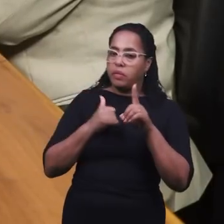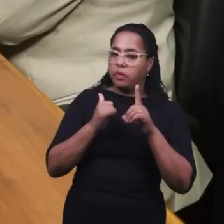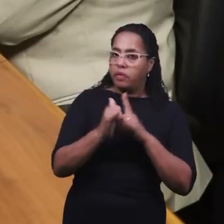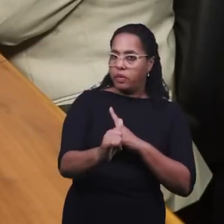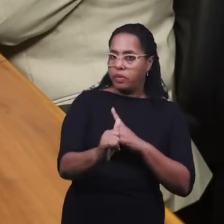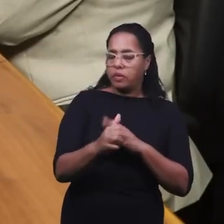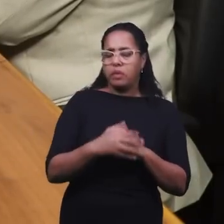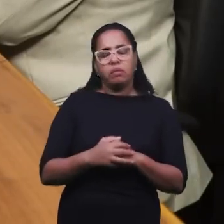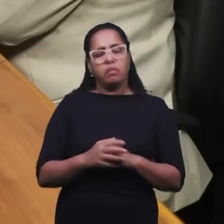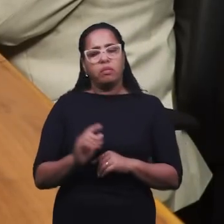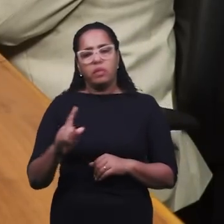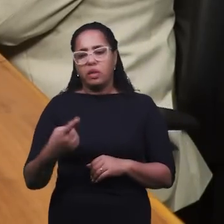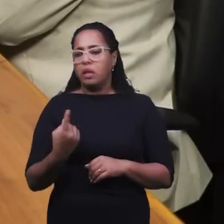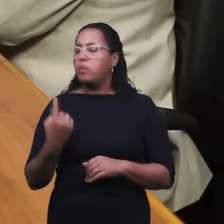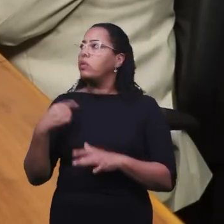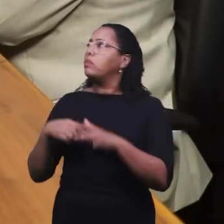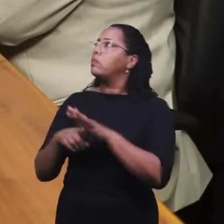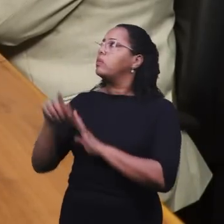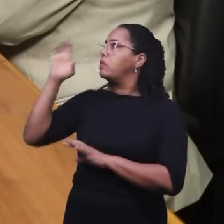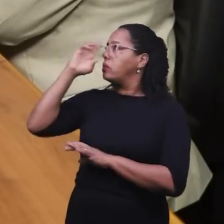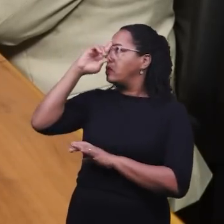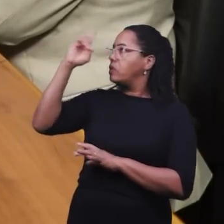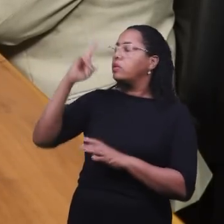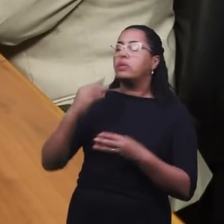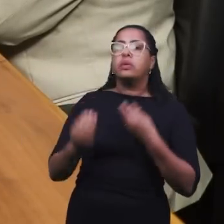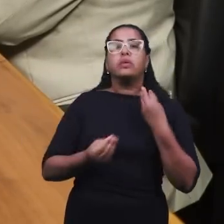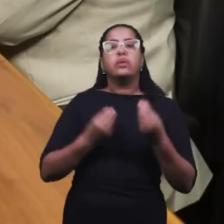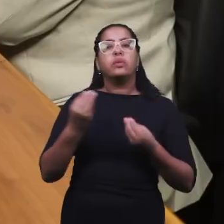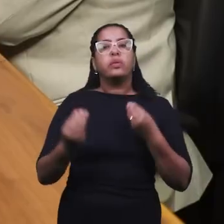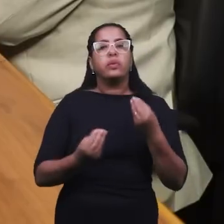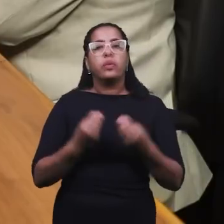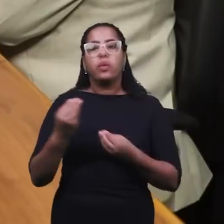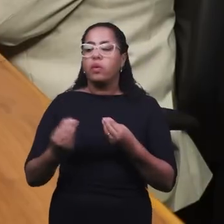nós, é primeiro com aquilo que Paulo disse, em parte